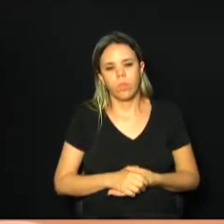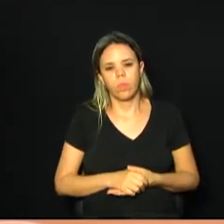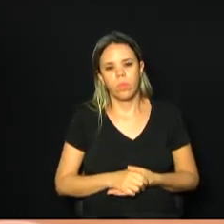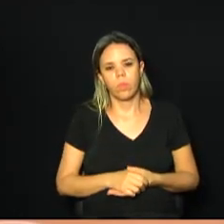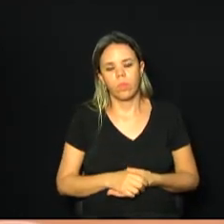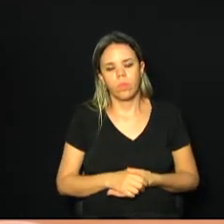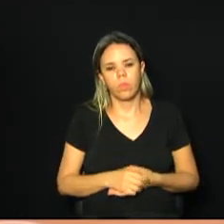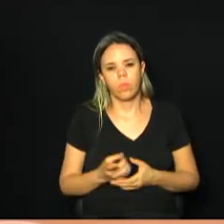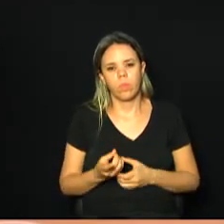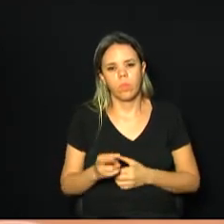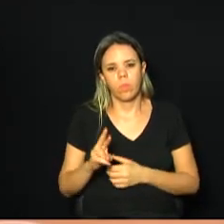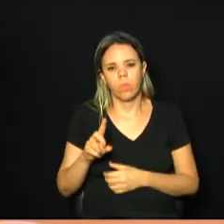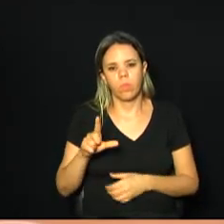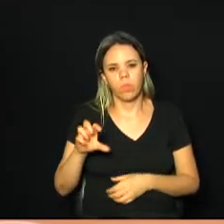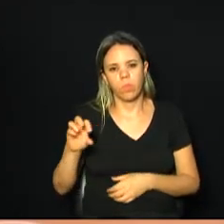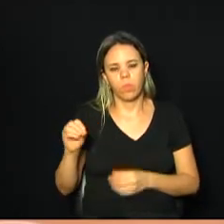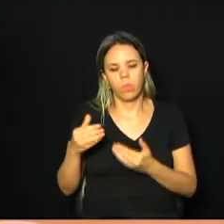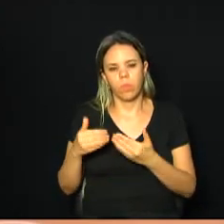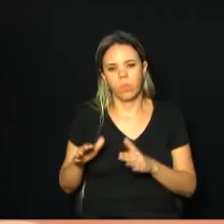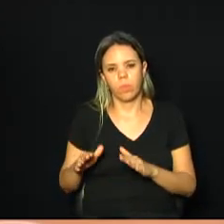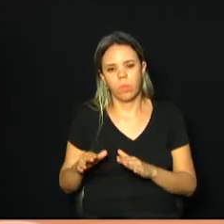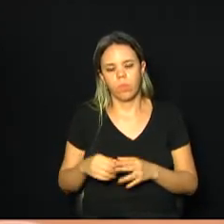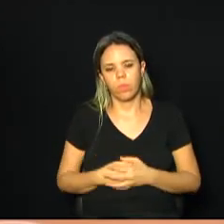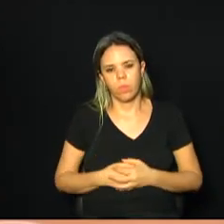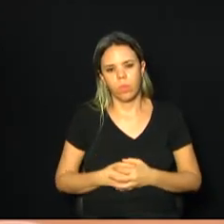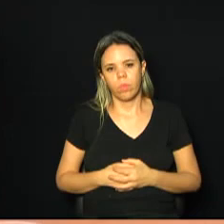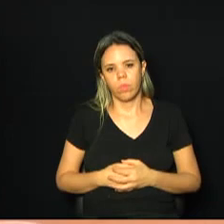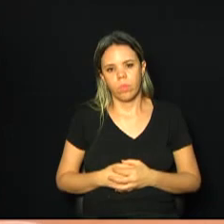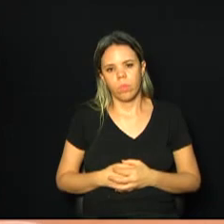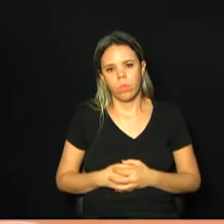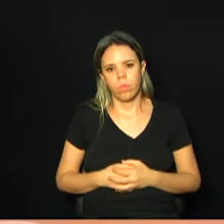o doutor Leandro que vai abrir a nossa